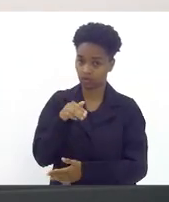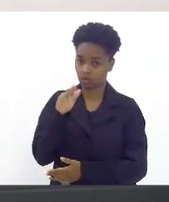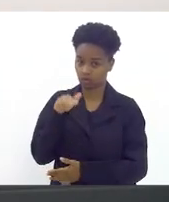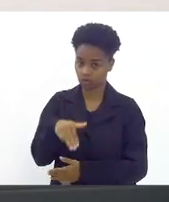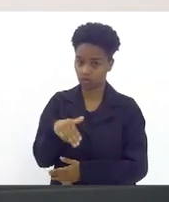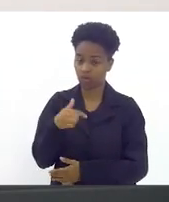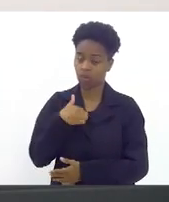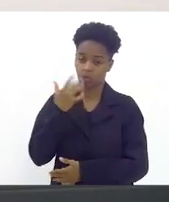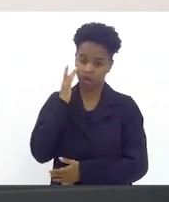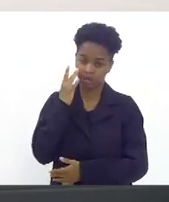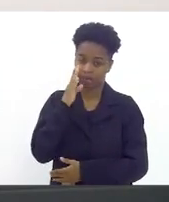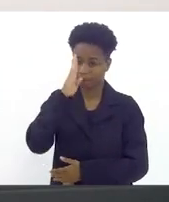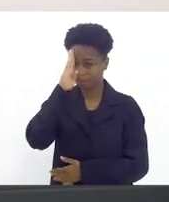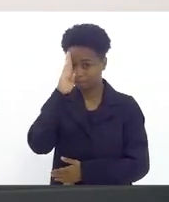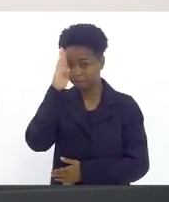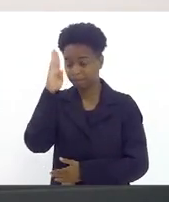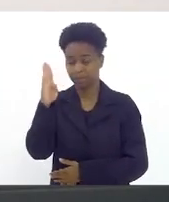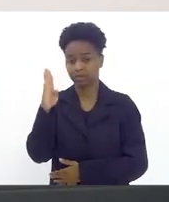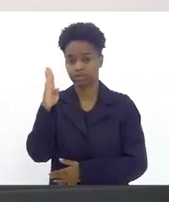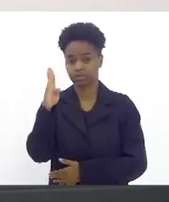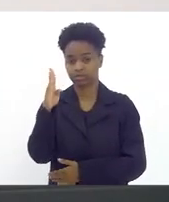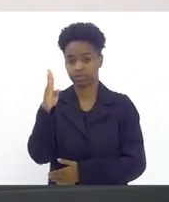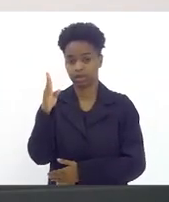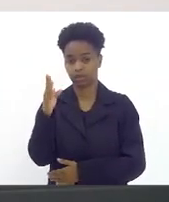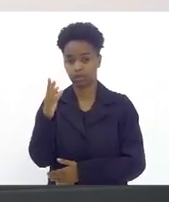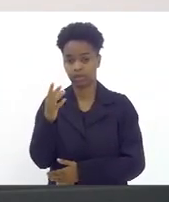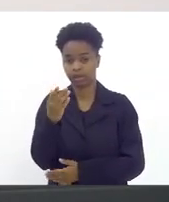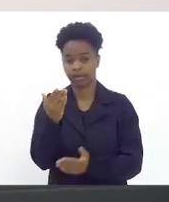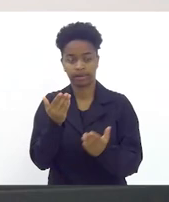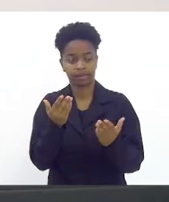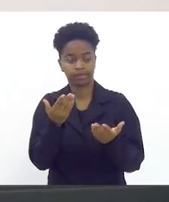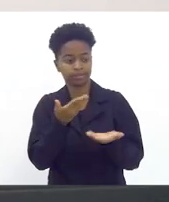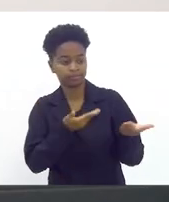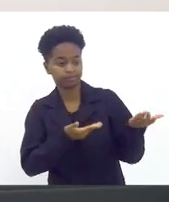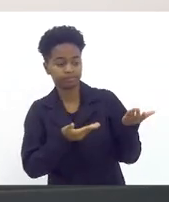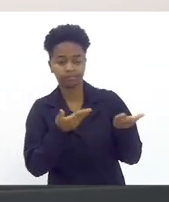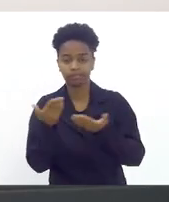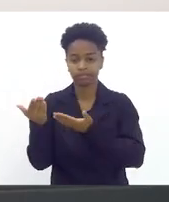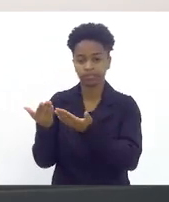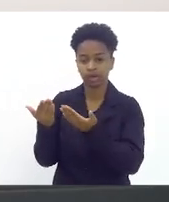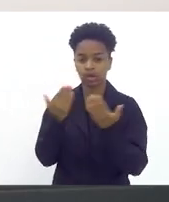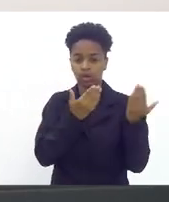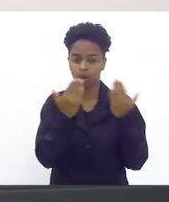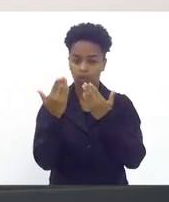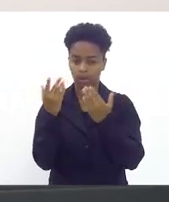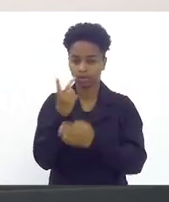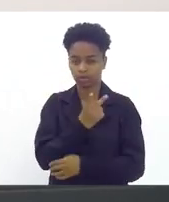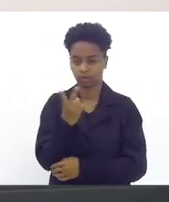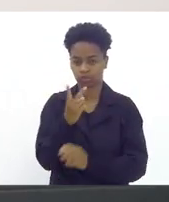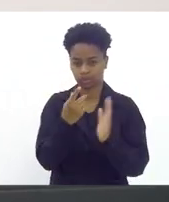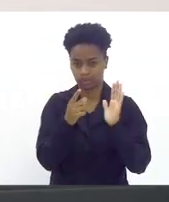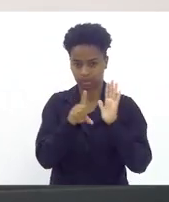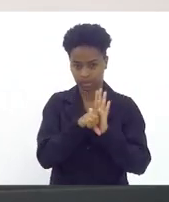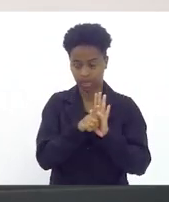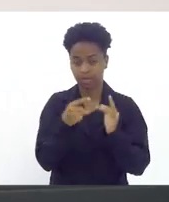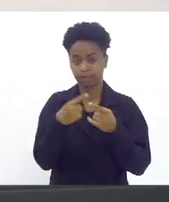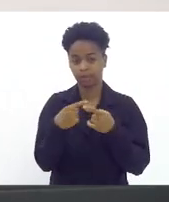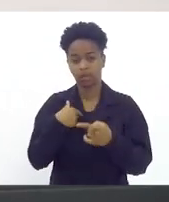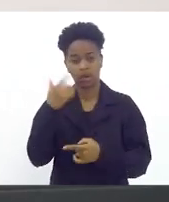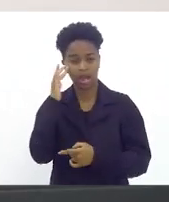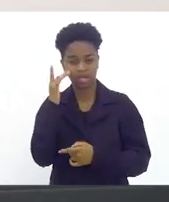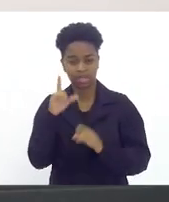a grande interface entre as duas leis eu até acho que para a lei do desenvolvimento